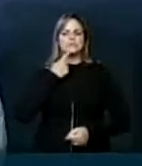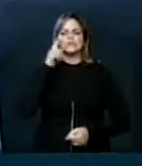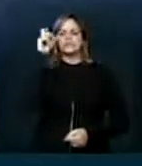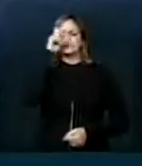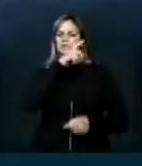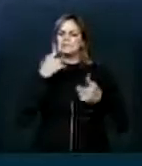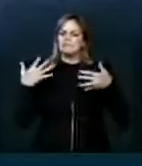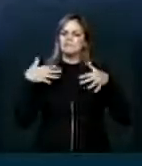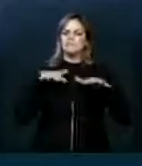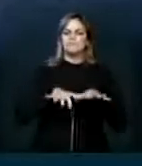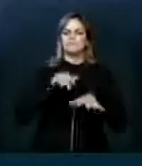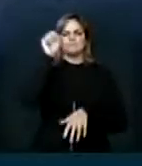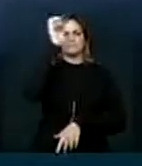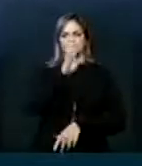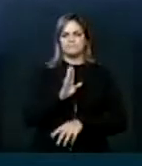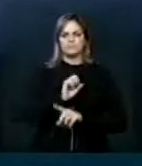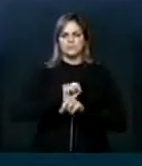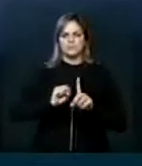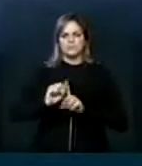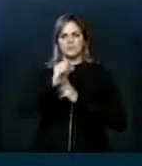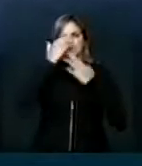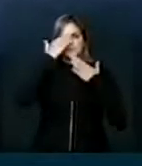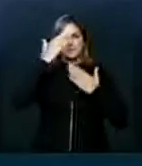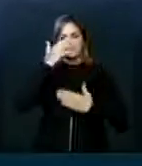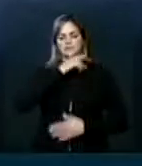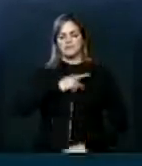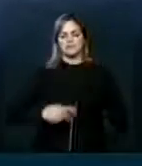do surdo brasileiro na sociedade. Muito obrigado, Sr. Presidente.